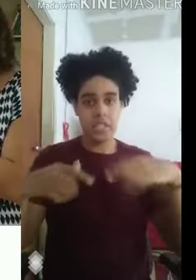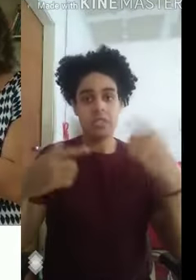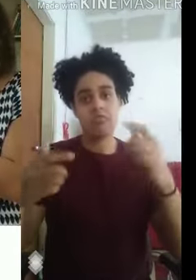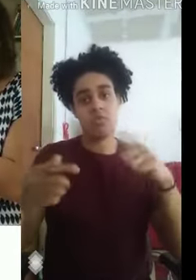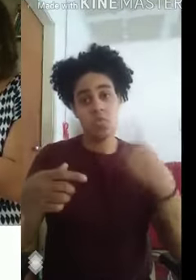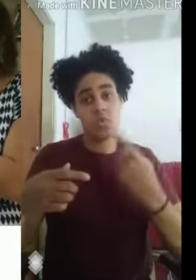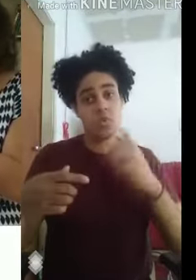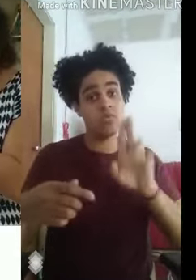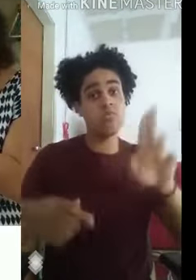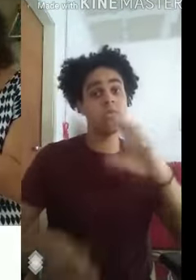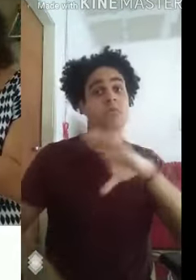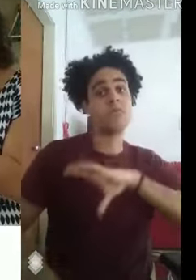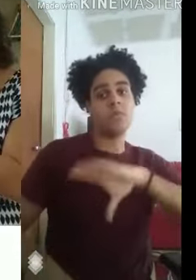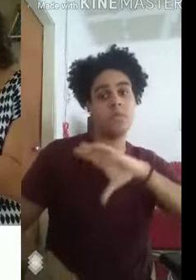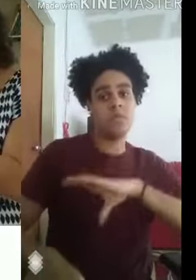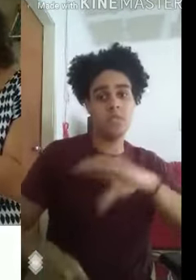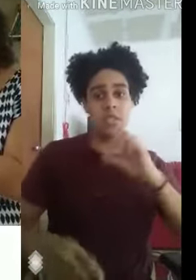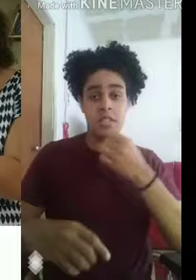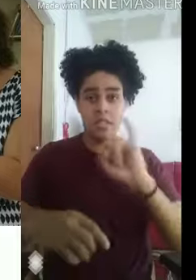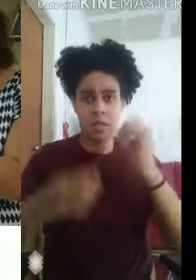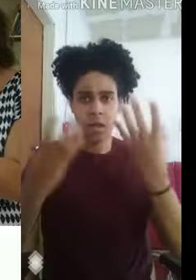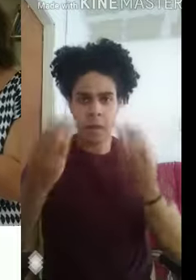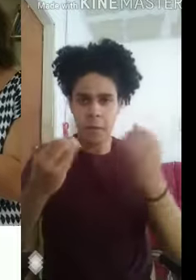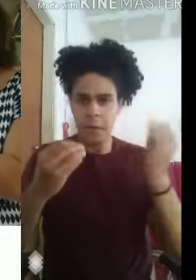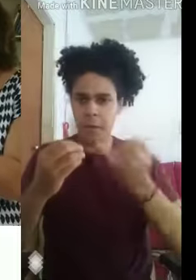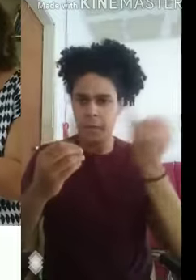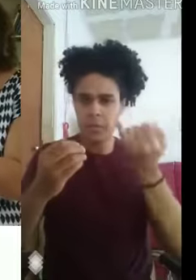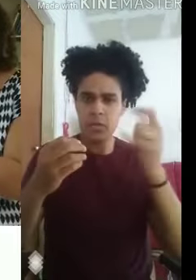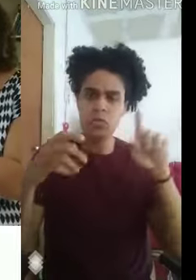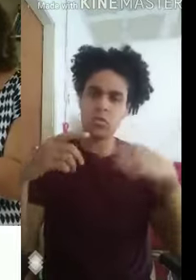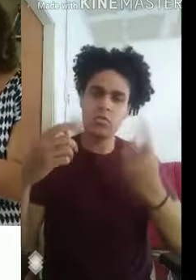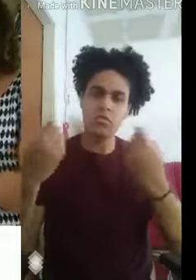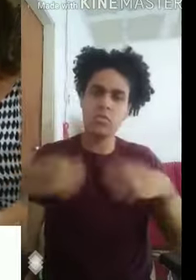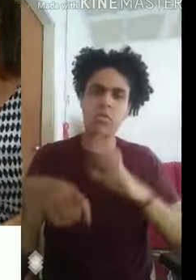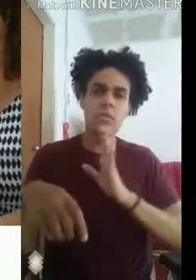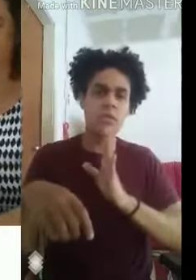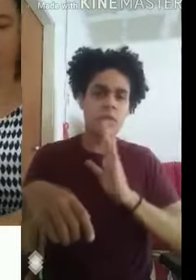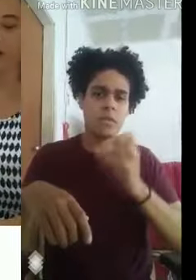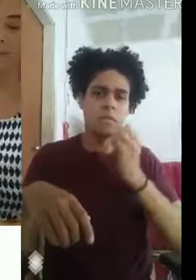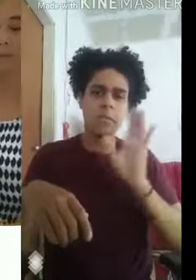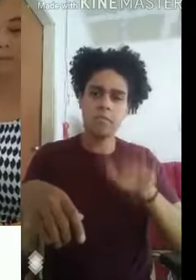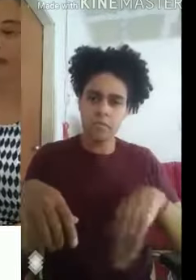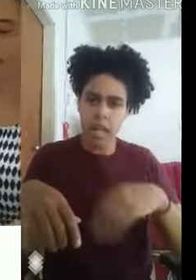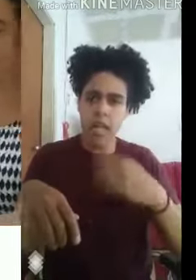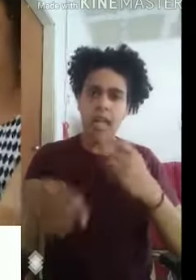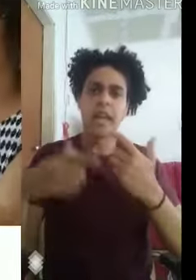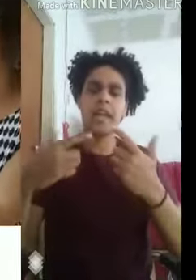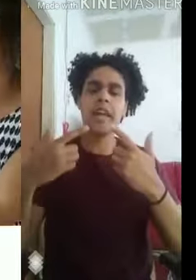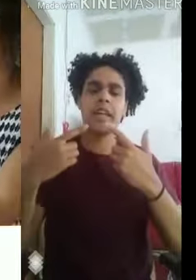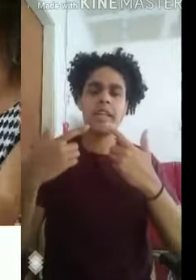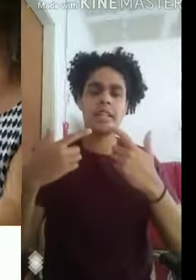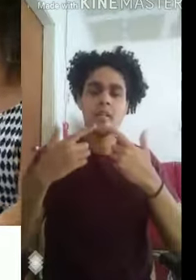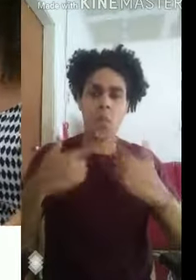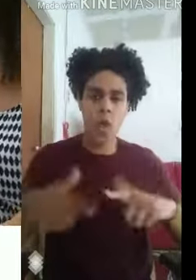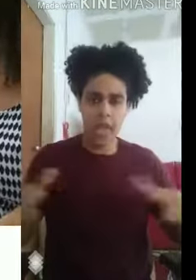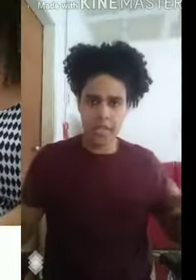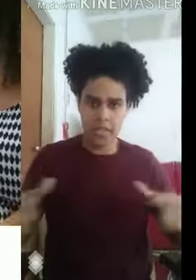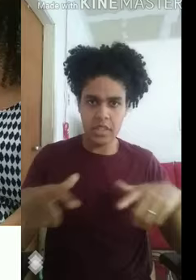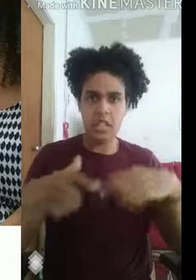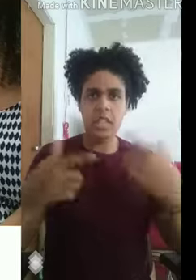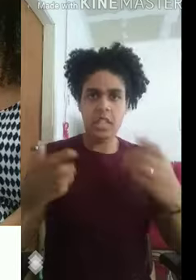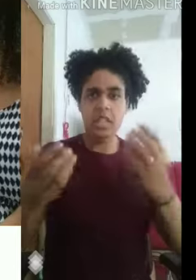de comunicação, a gente precisa conhecer bem a linguagem e aplicar bem a linguagem. Bem, a gente tem